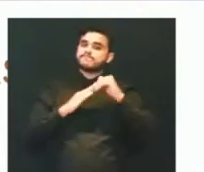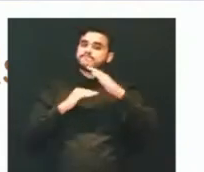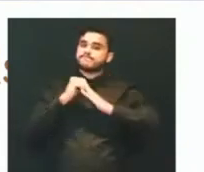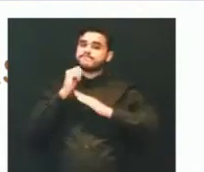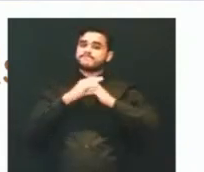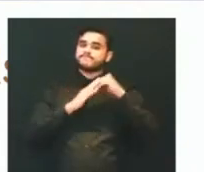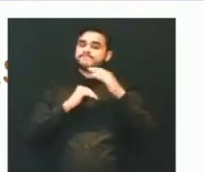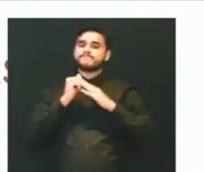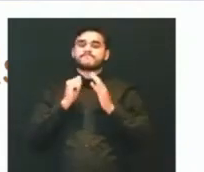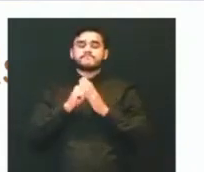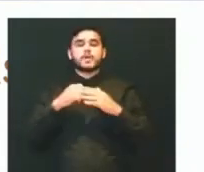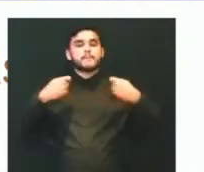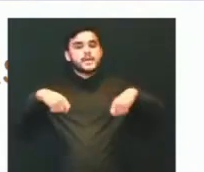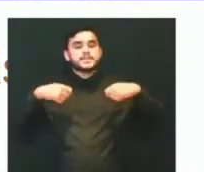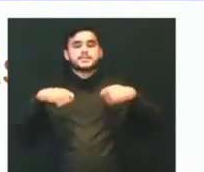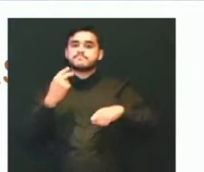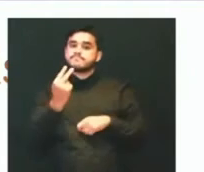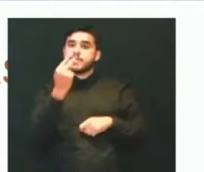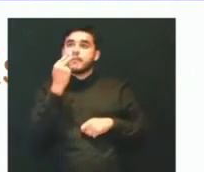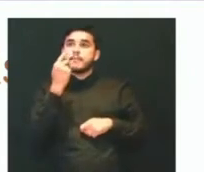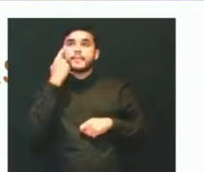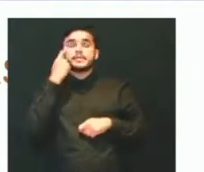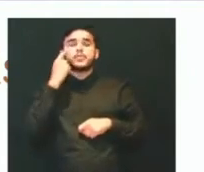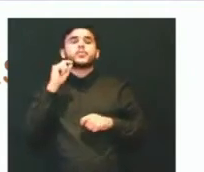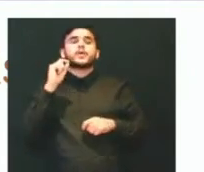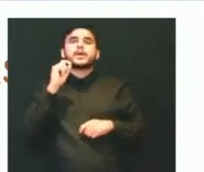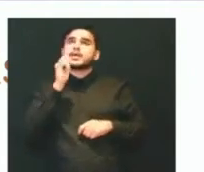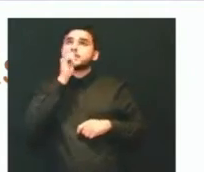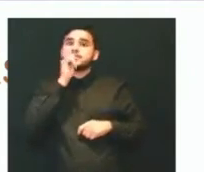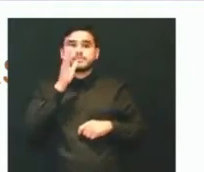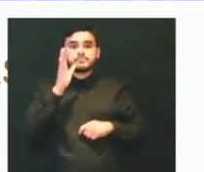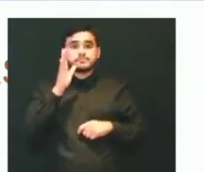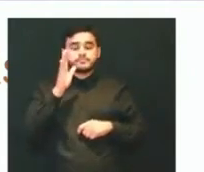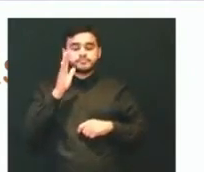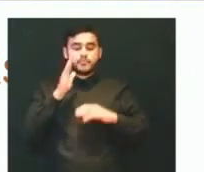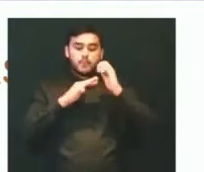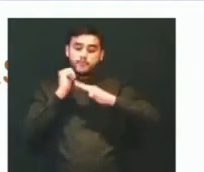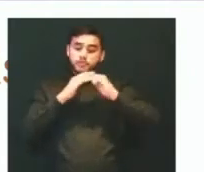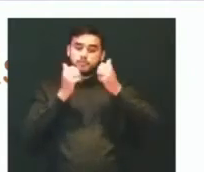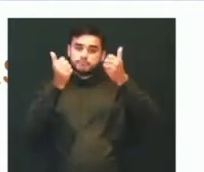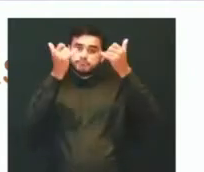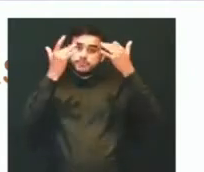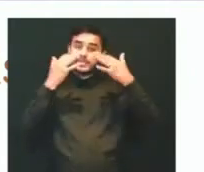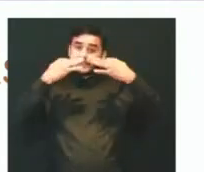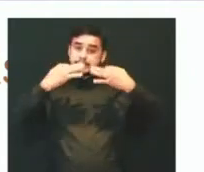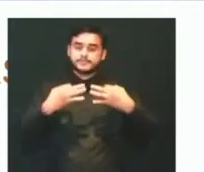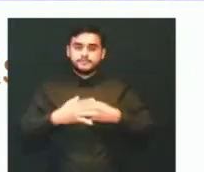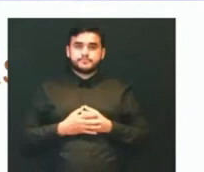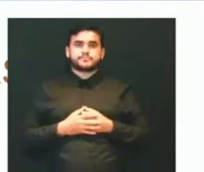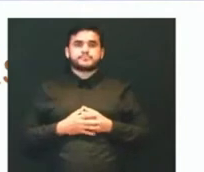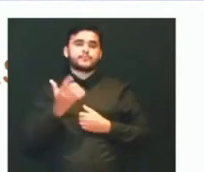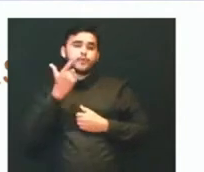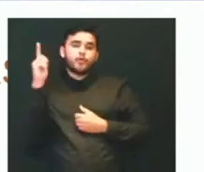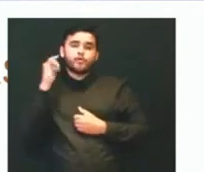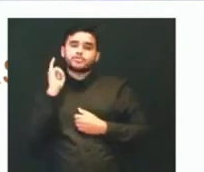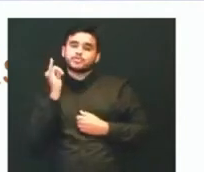para desmistificar alguns assuntos. Uma outra história foi uma paciente que ela estava com o marido, e o